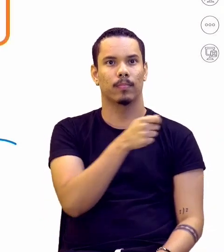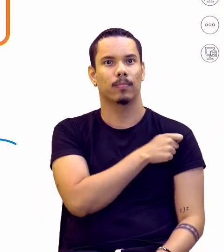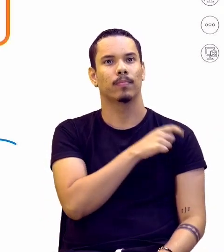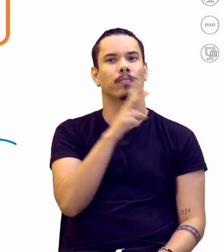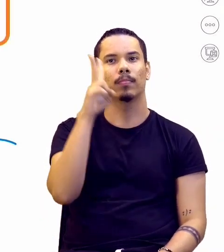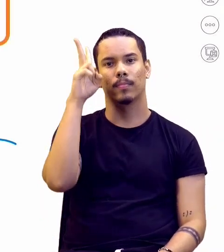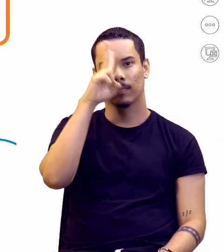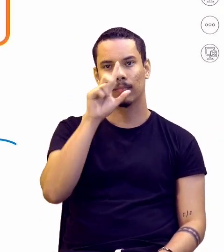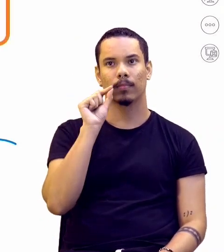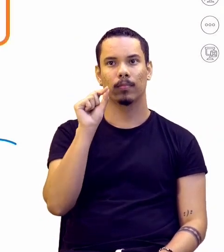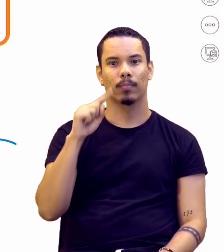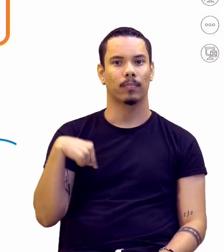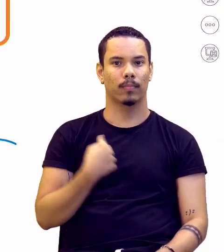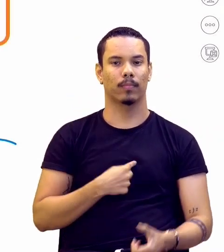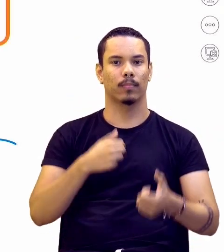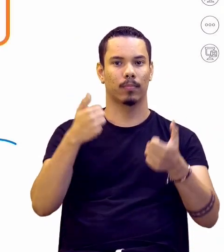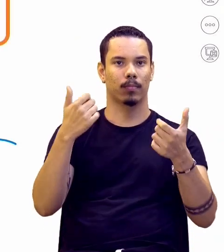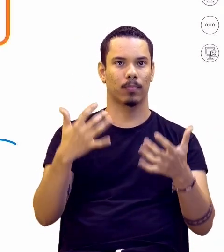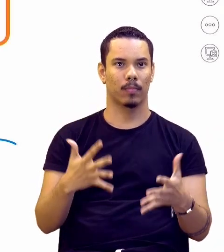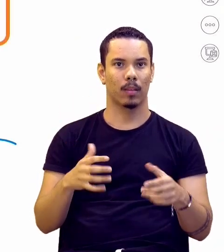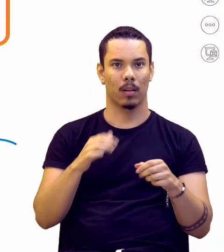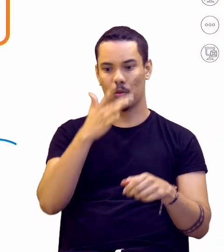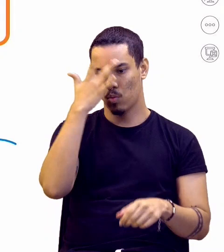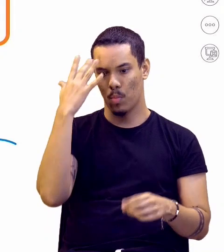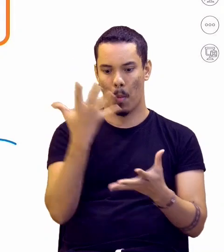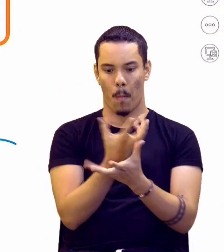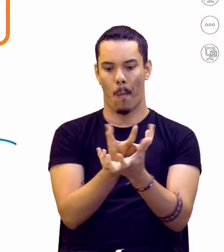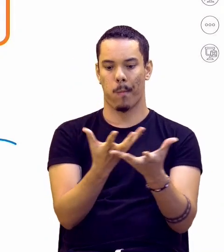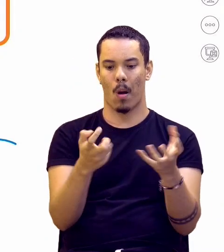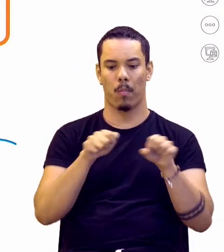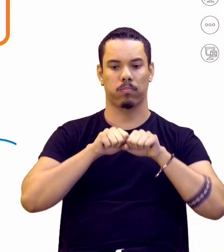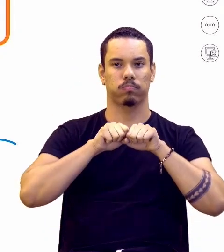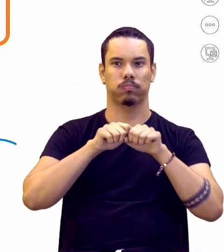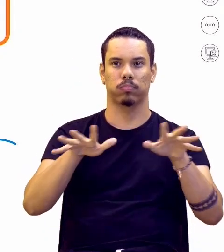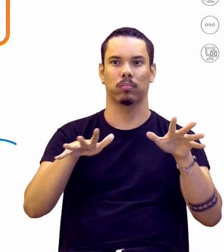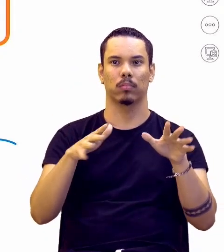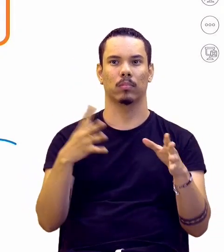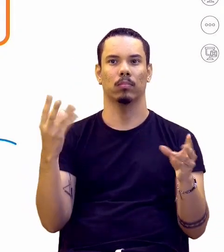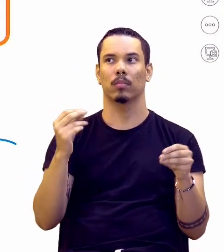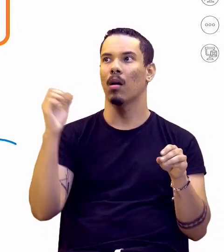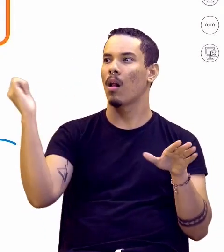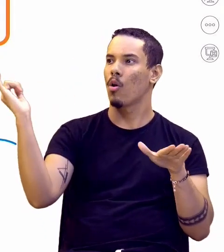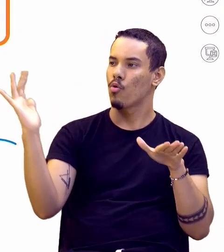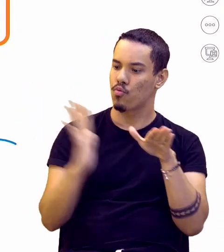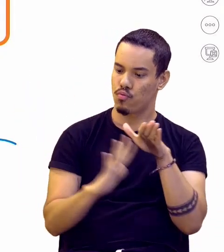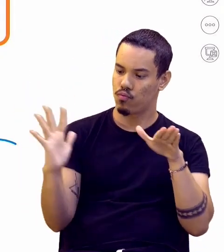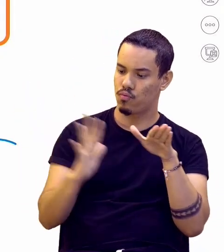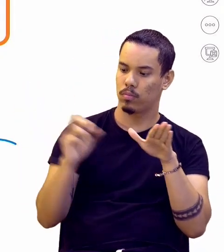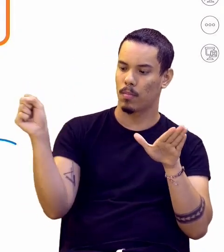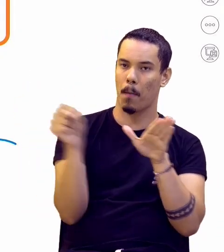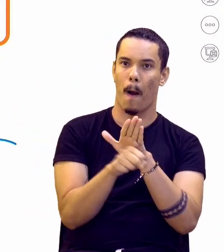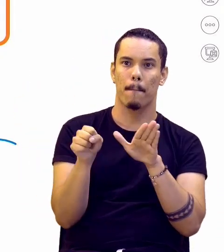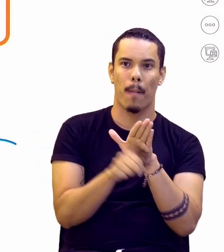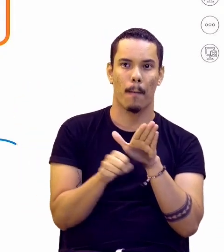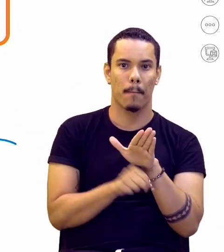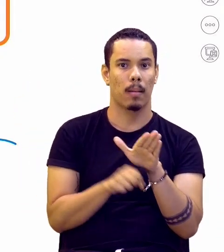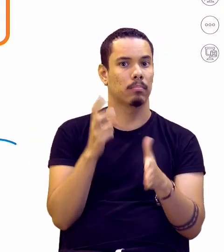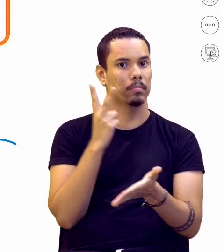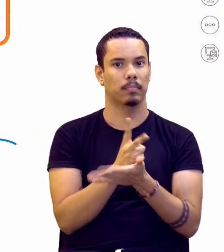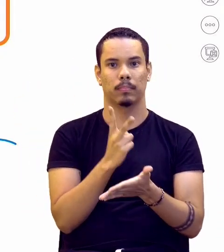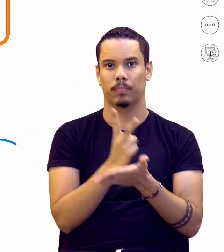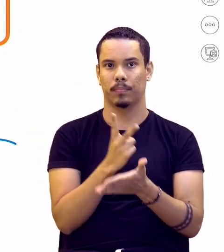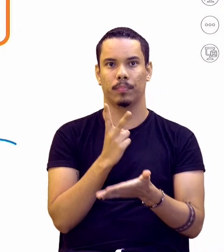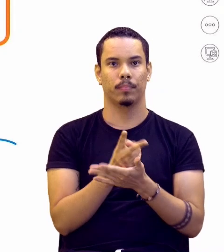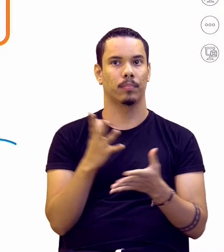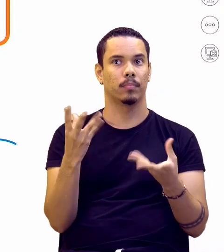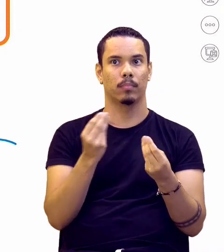que a gente está falando do surto demográfico. A gente falou, um monte de pessoas vinham para cá. Não é isso, professor? Muito bem. Muita gente vindo